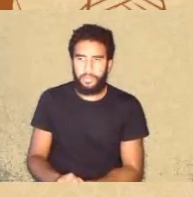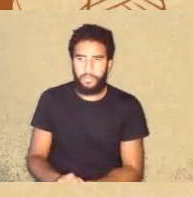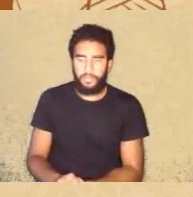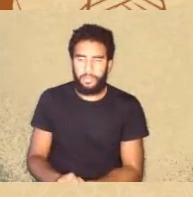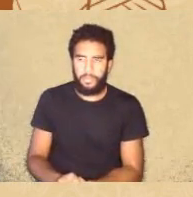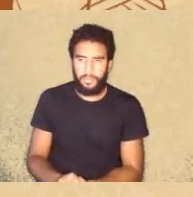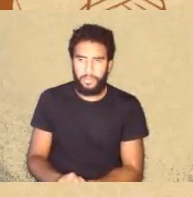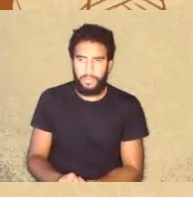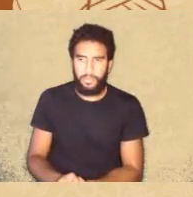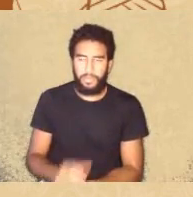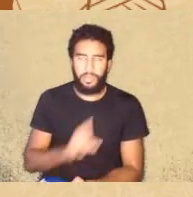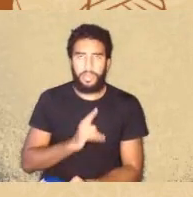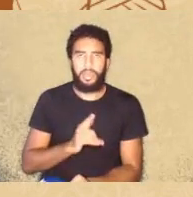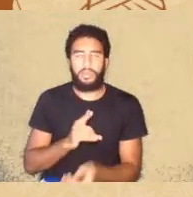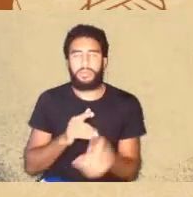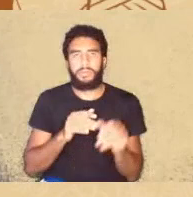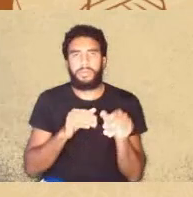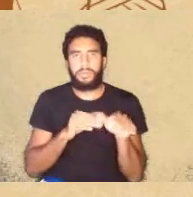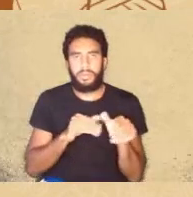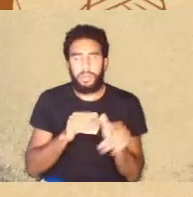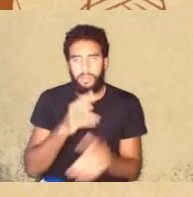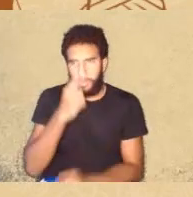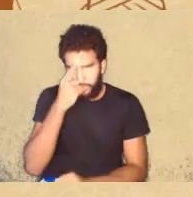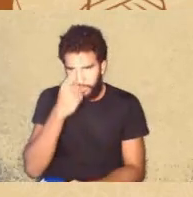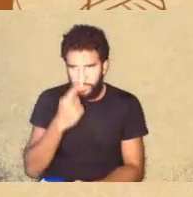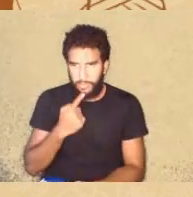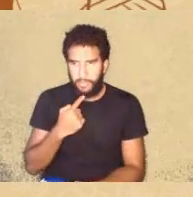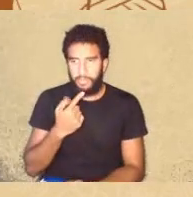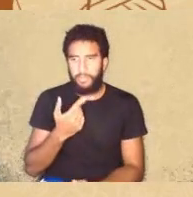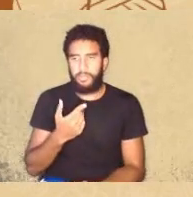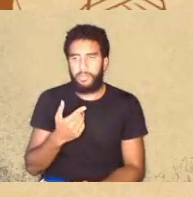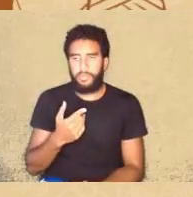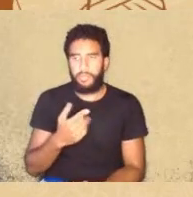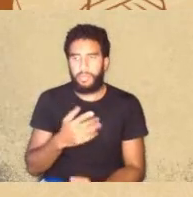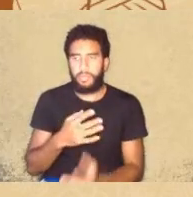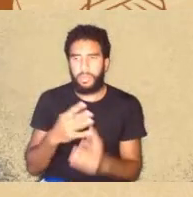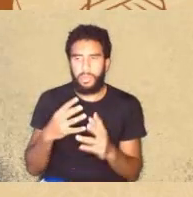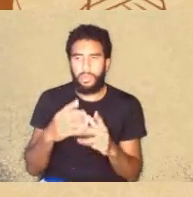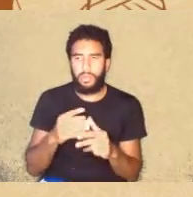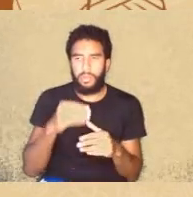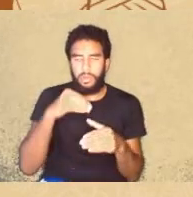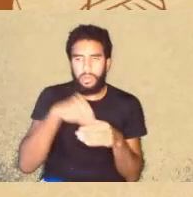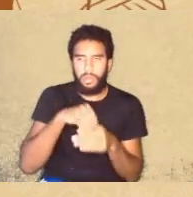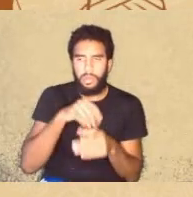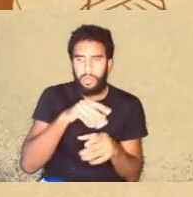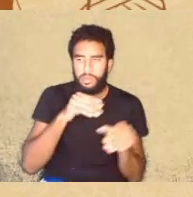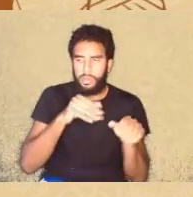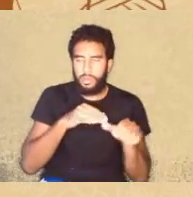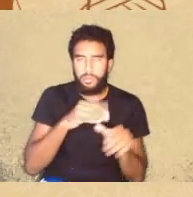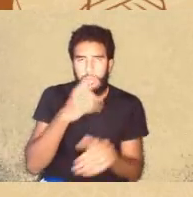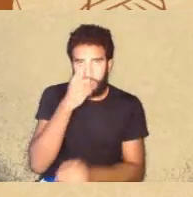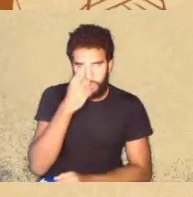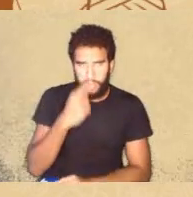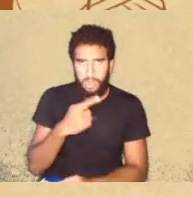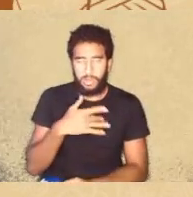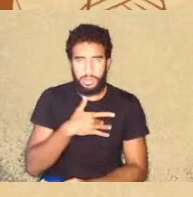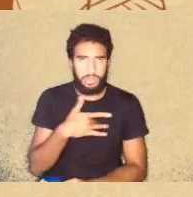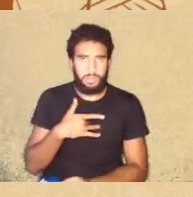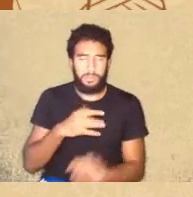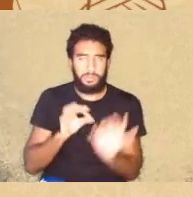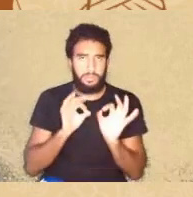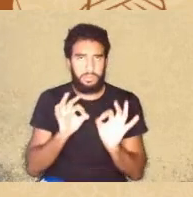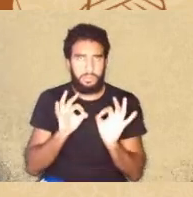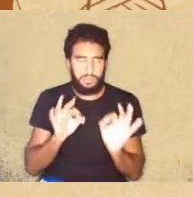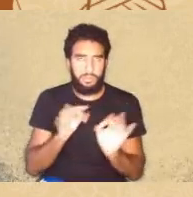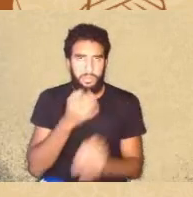Setembro Amarelo. Será que tudo que é dito no Setembro Amarelo é saudável, uma orientação, né, que vale? E as pessoas